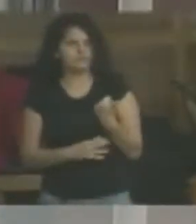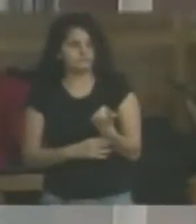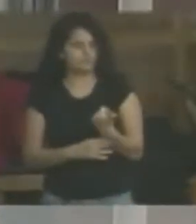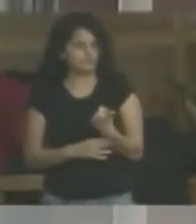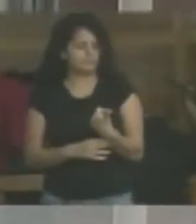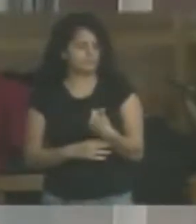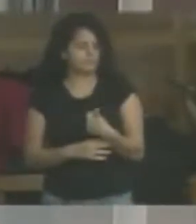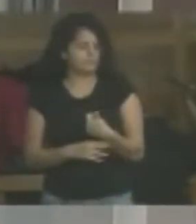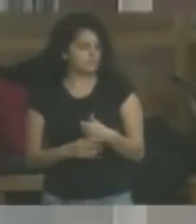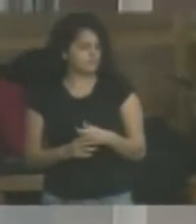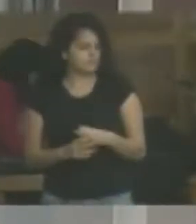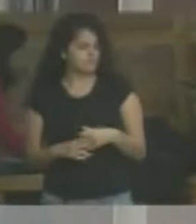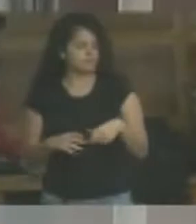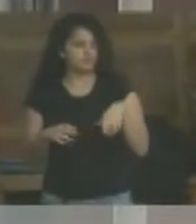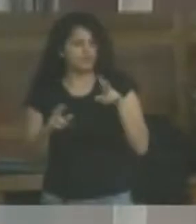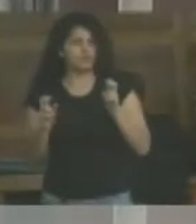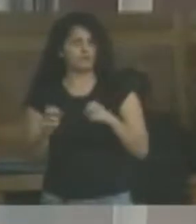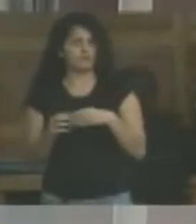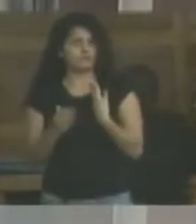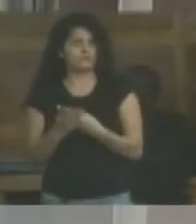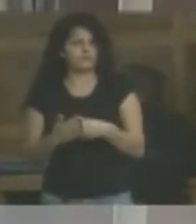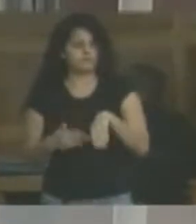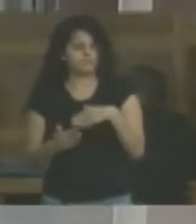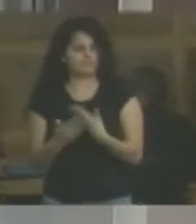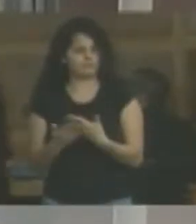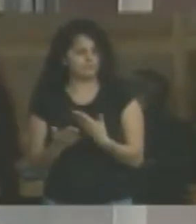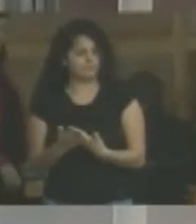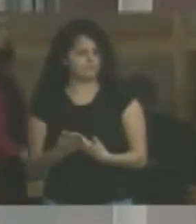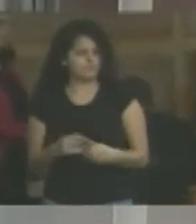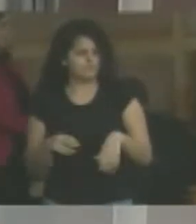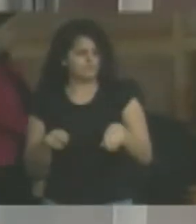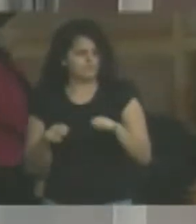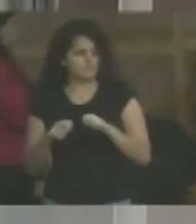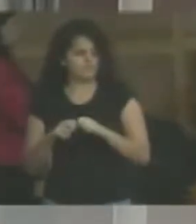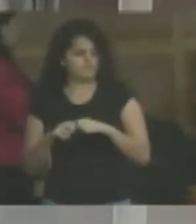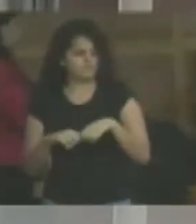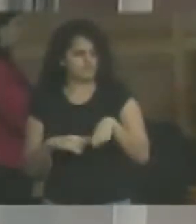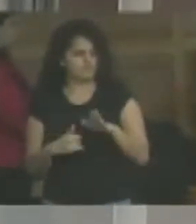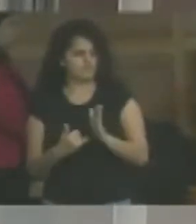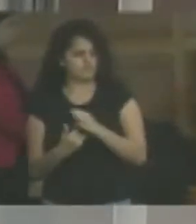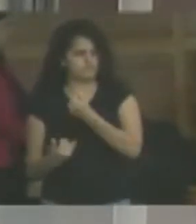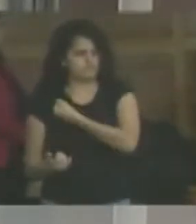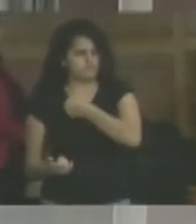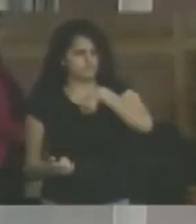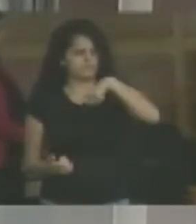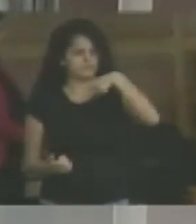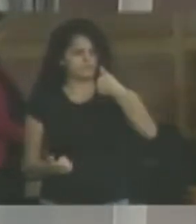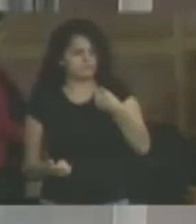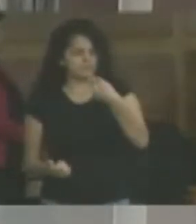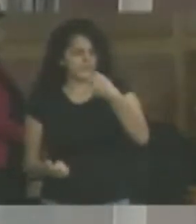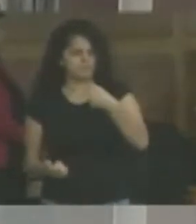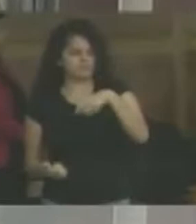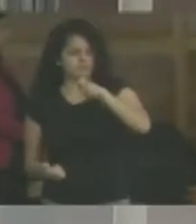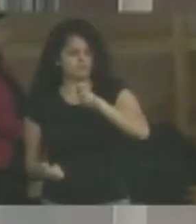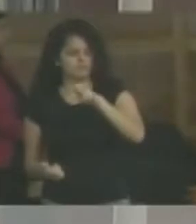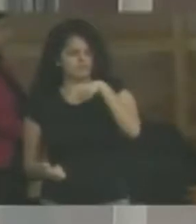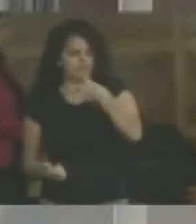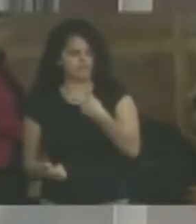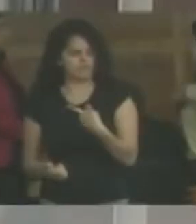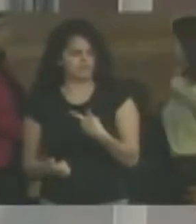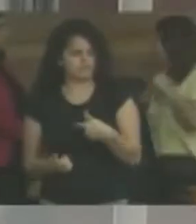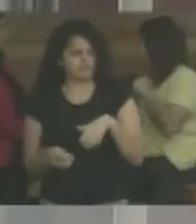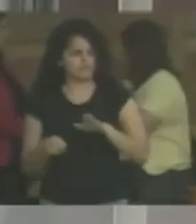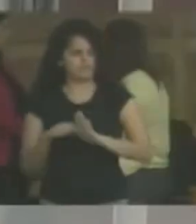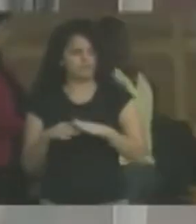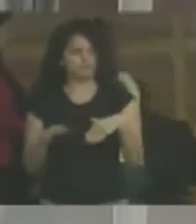que, de acordo com a Secretaria de Educação, a ação proposta em sua indicação de número 1752, que está na pauta de hoje, que